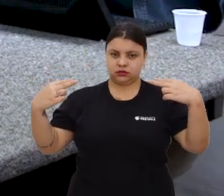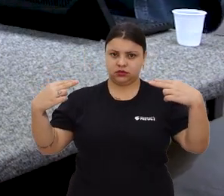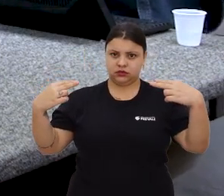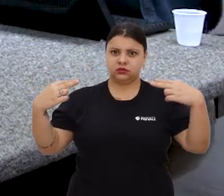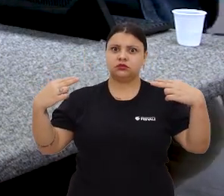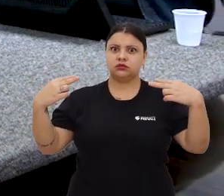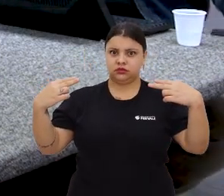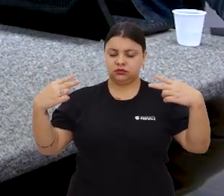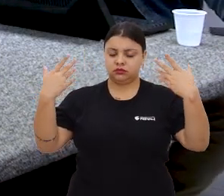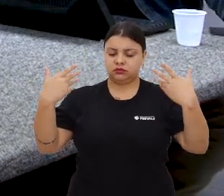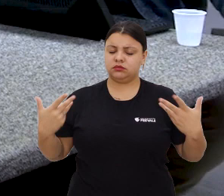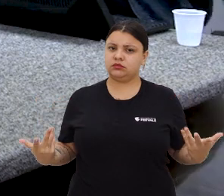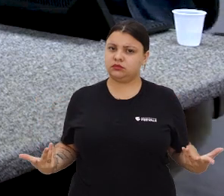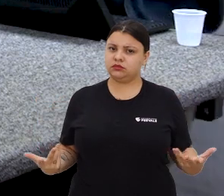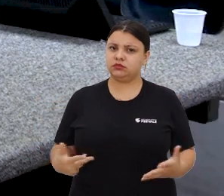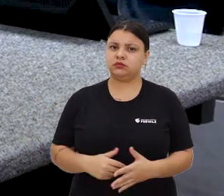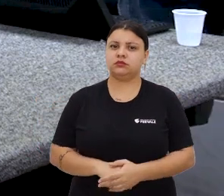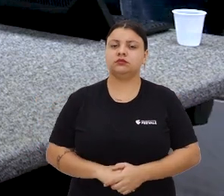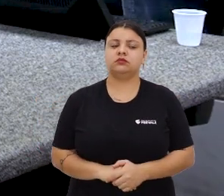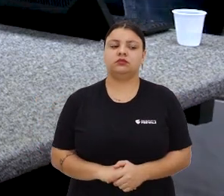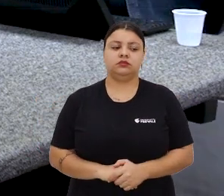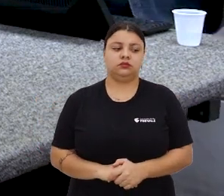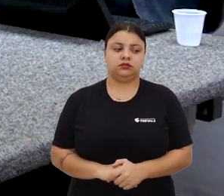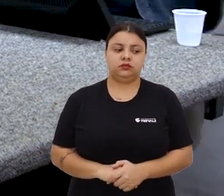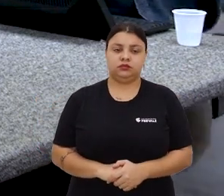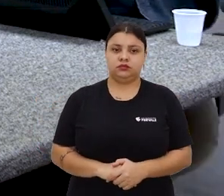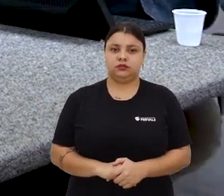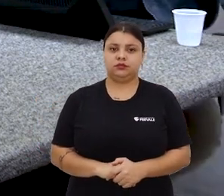dão uma recada. Ah, não.